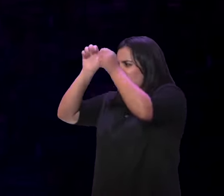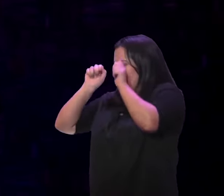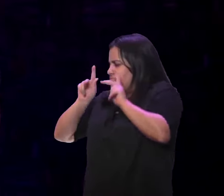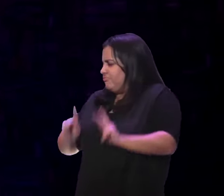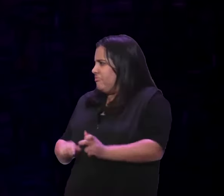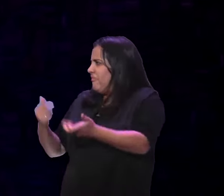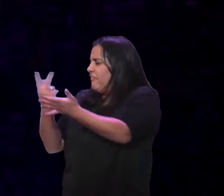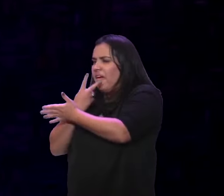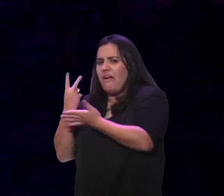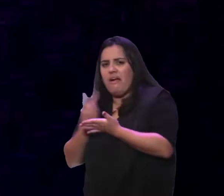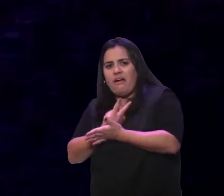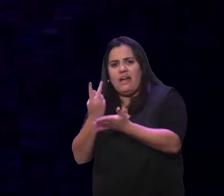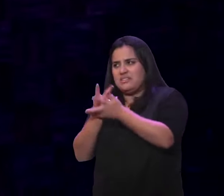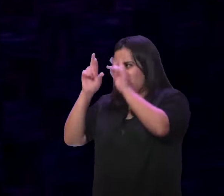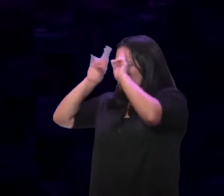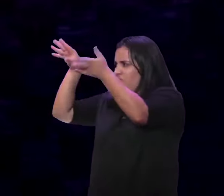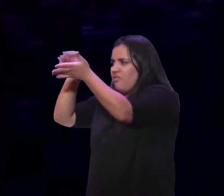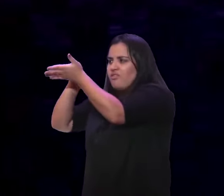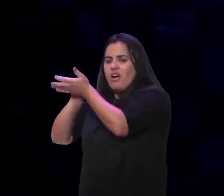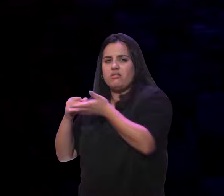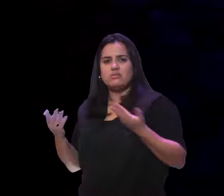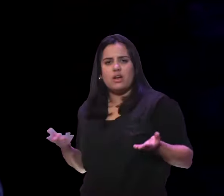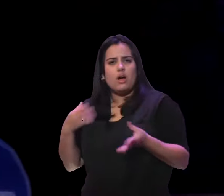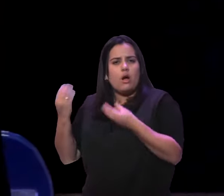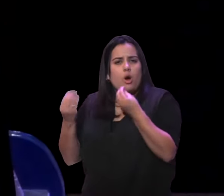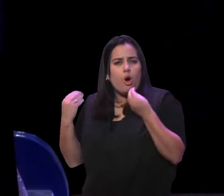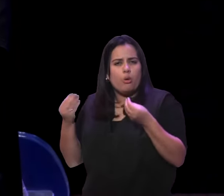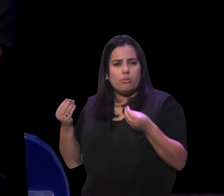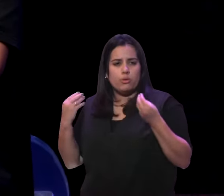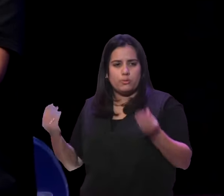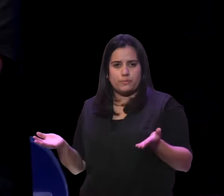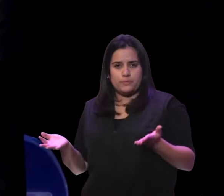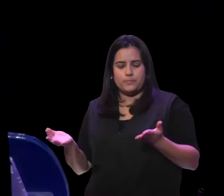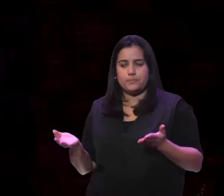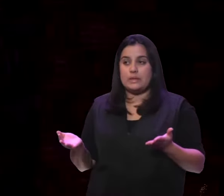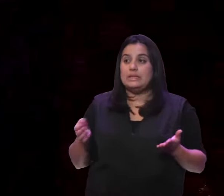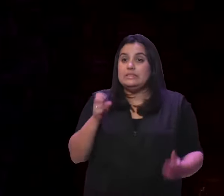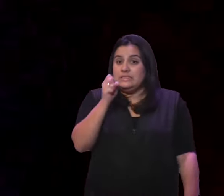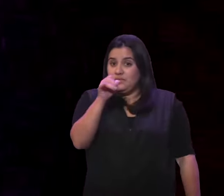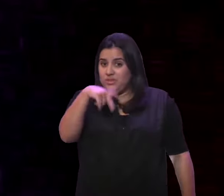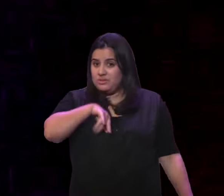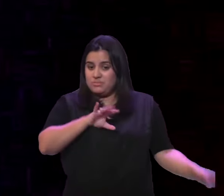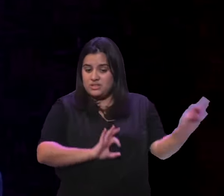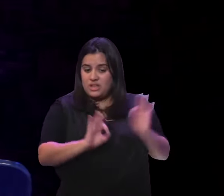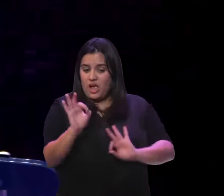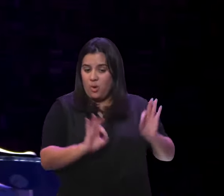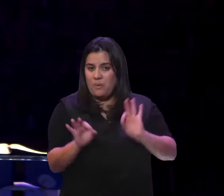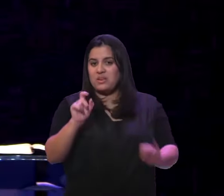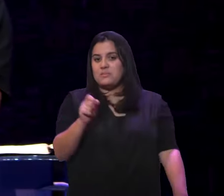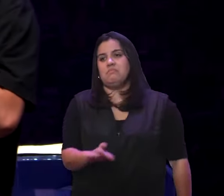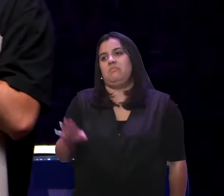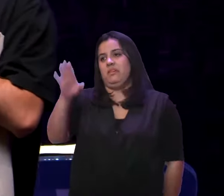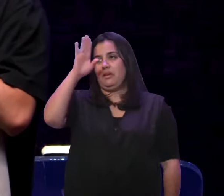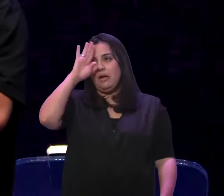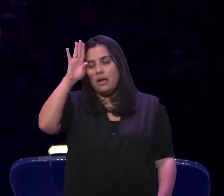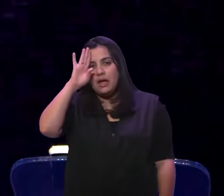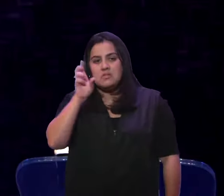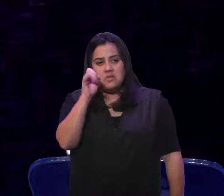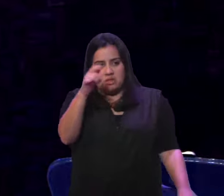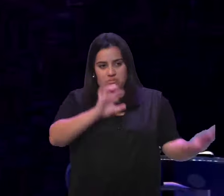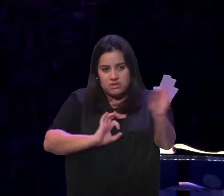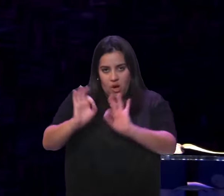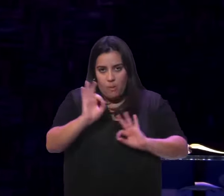dessas autoridades, imagina diante de Deus. Se você se arruma para bater continência, se você se arruma para